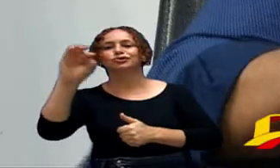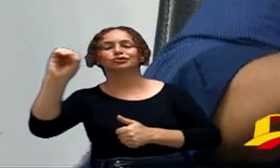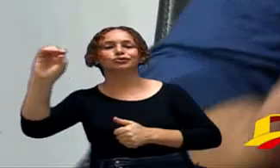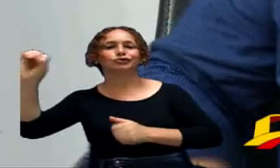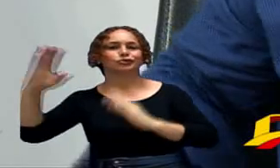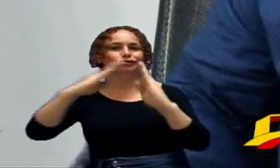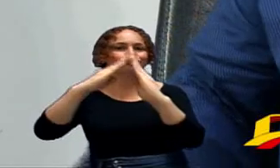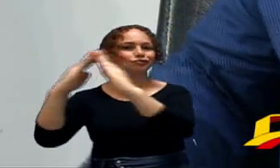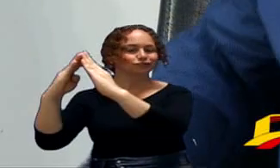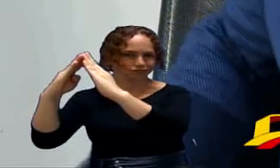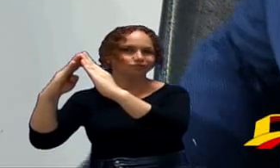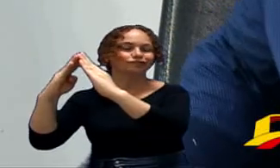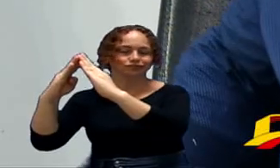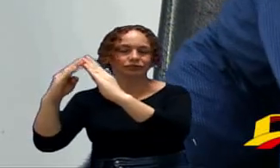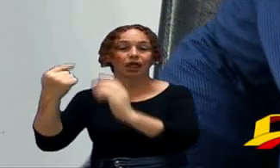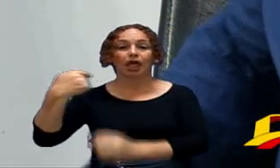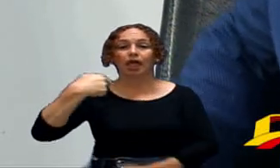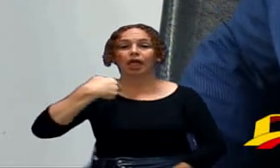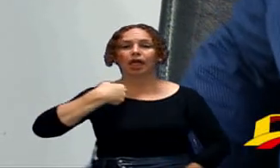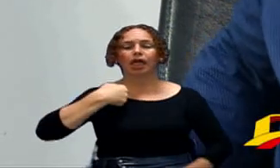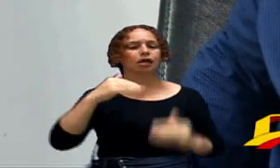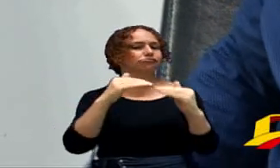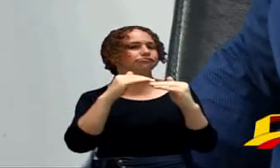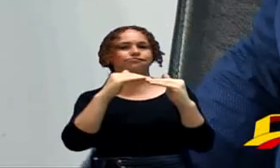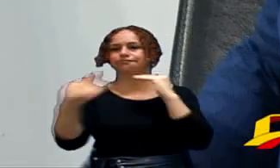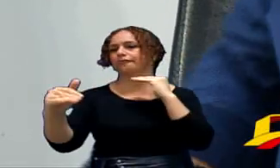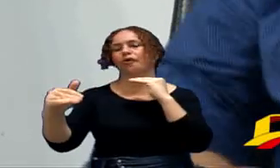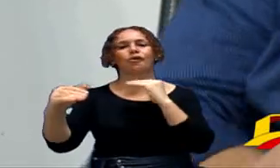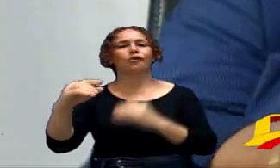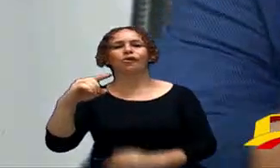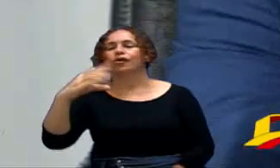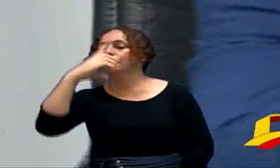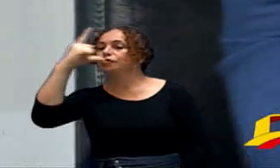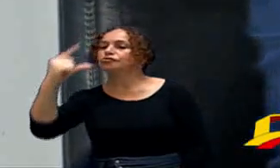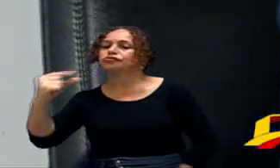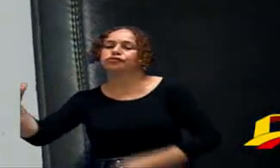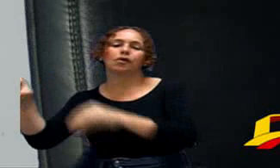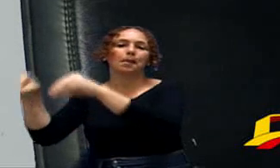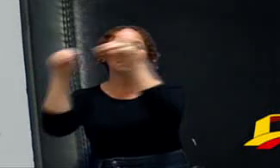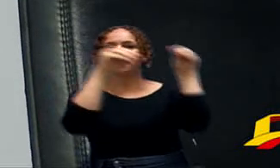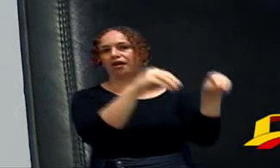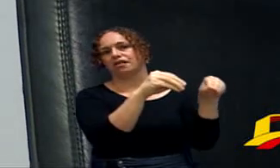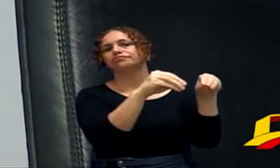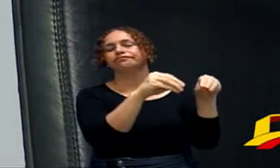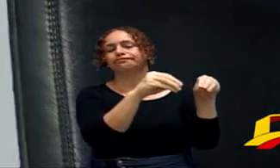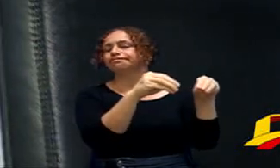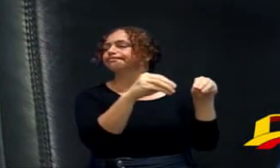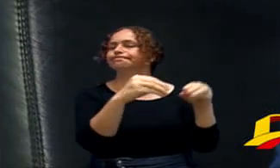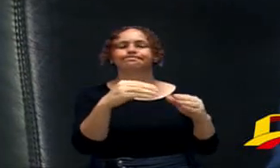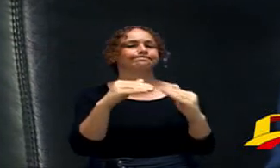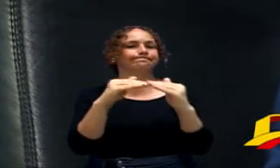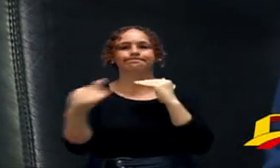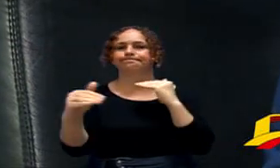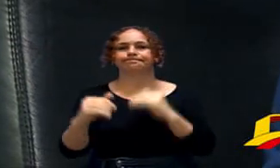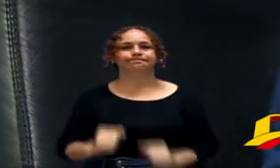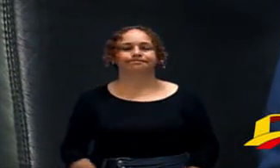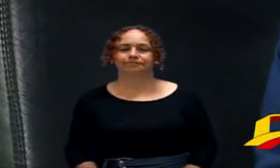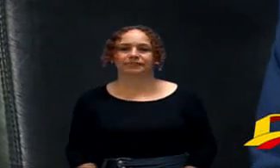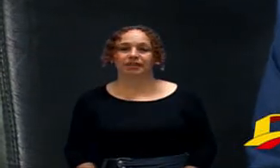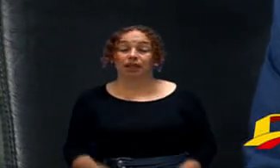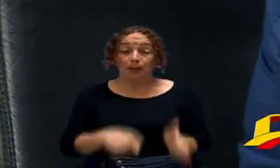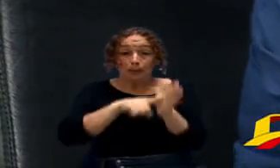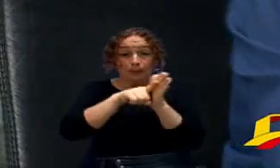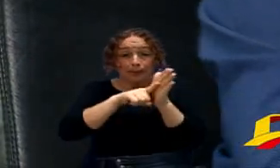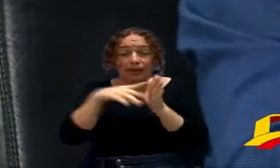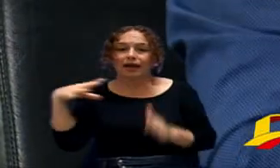sou totalmente contra a saída do Sandro do zoológico. A expectativa de eu terminar de falar. Fiz uma pesquisa